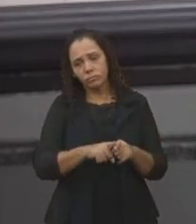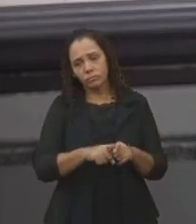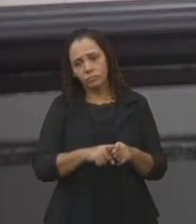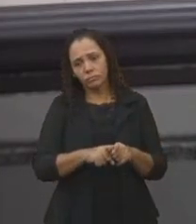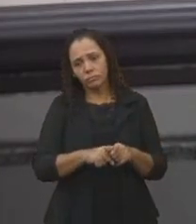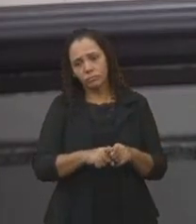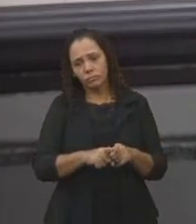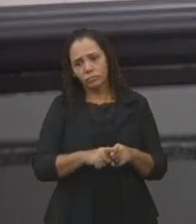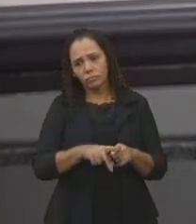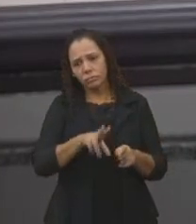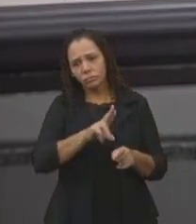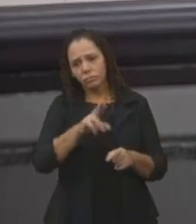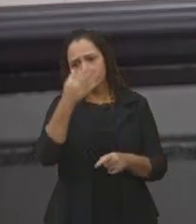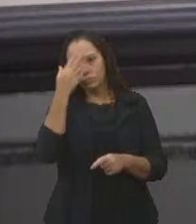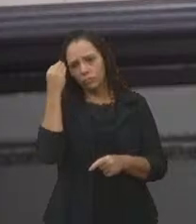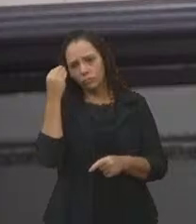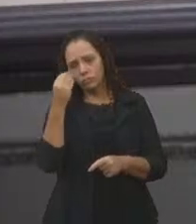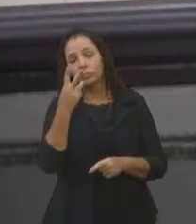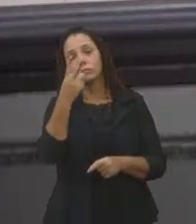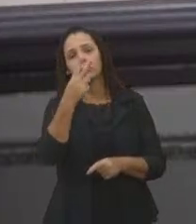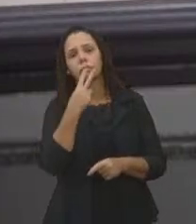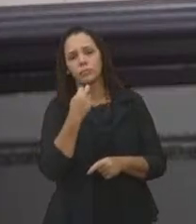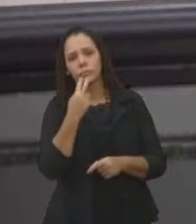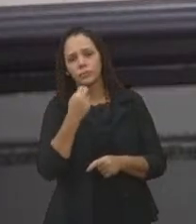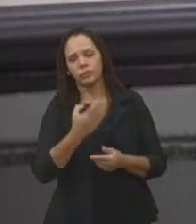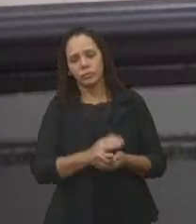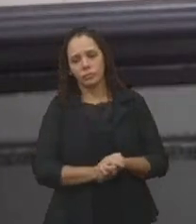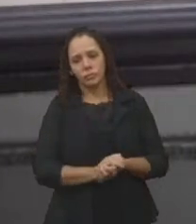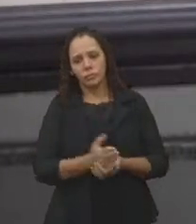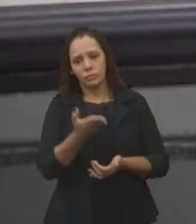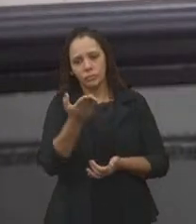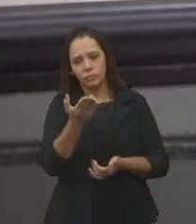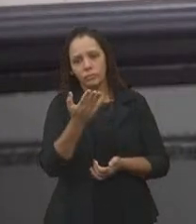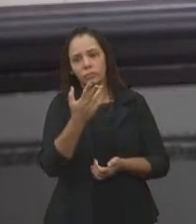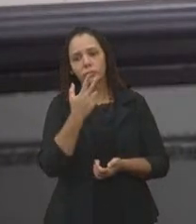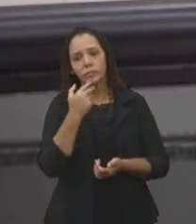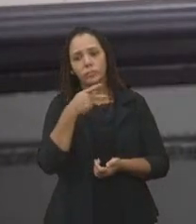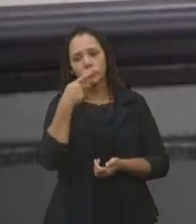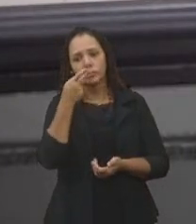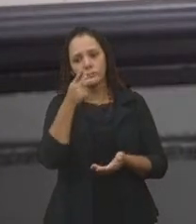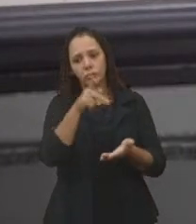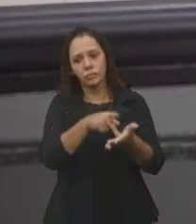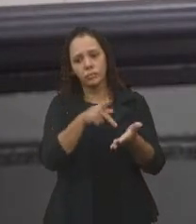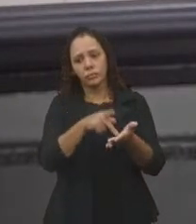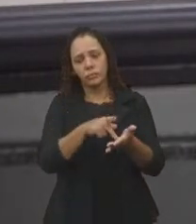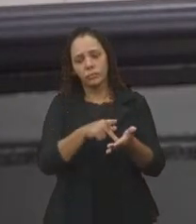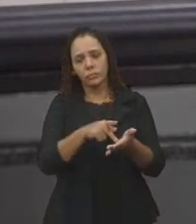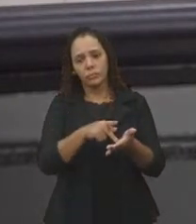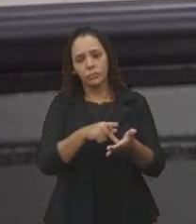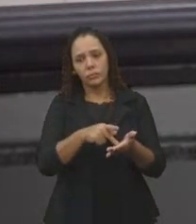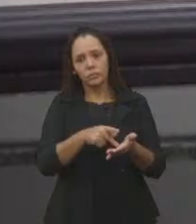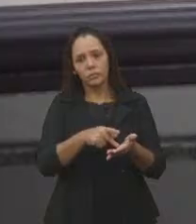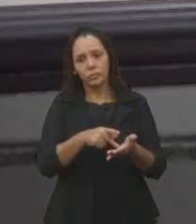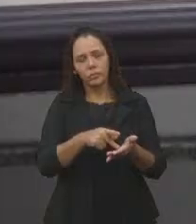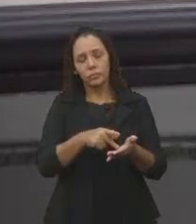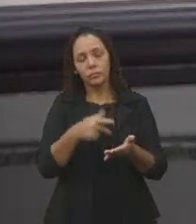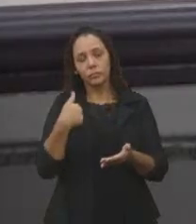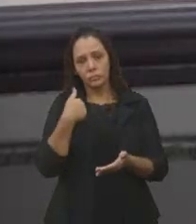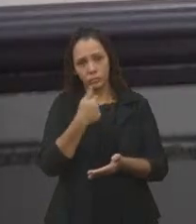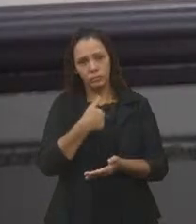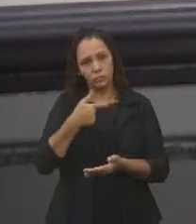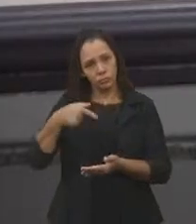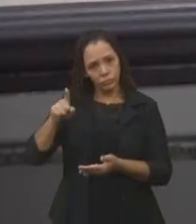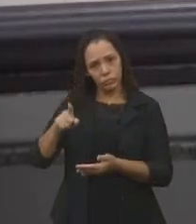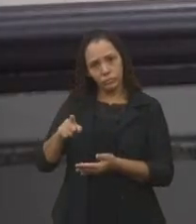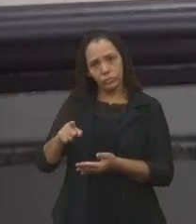esqueci o nome agora aqui, o Valmir. O Valmir falou uma coisa verdade. A gente vem aqui no Dr. Telmo,